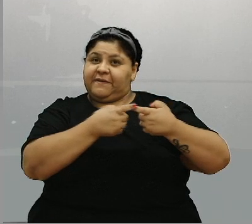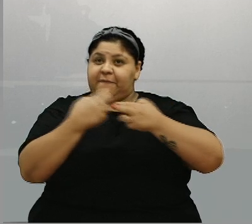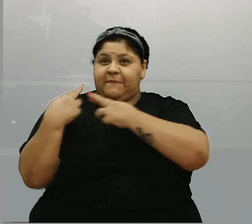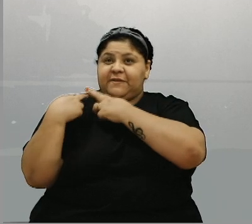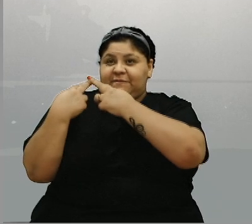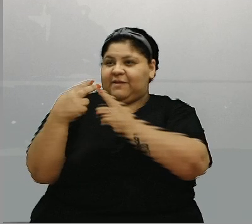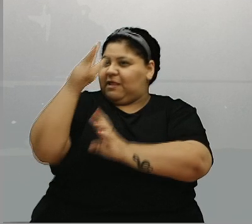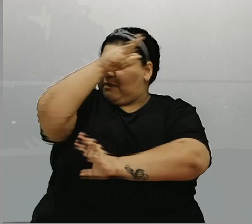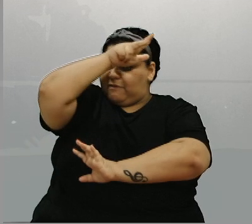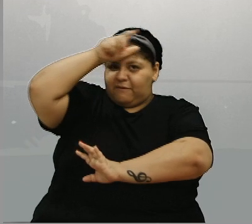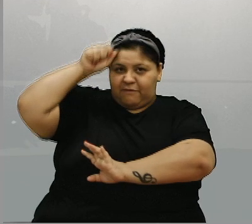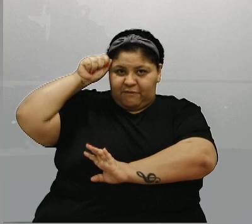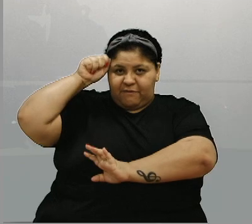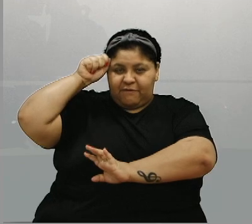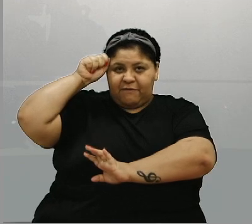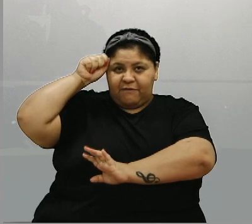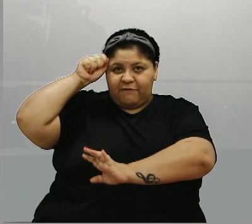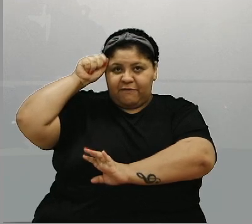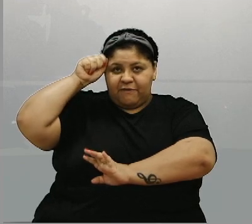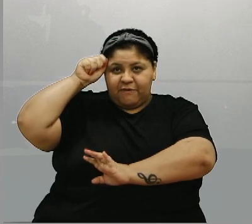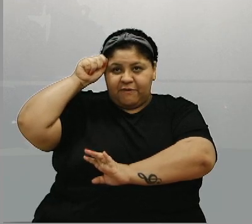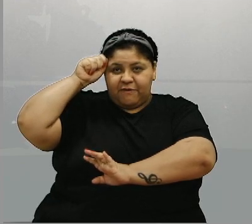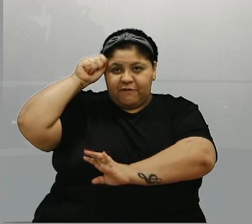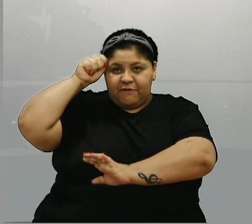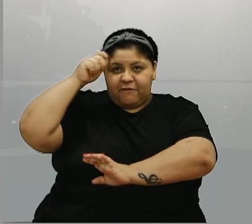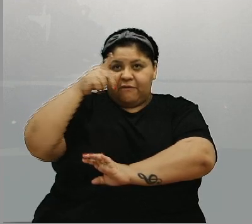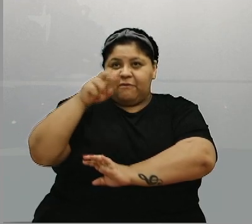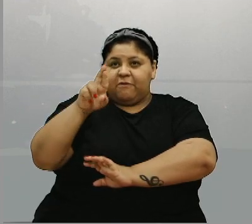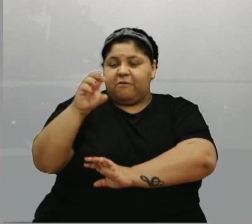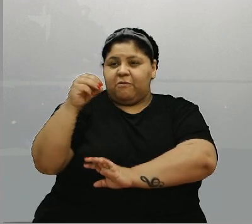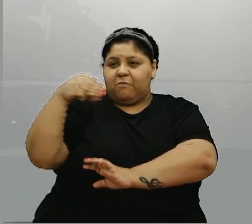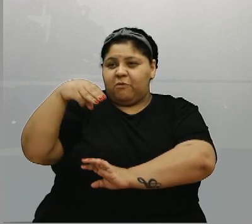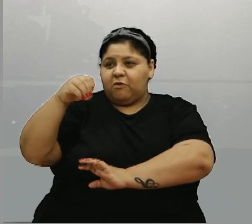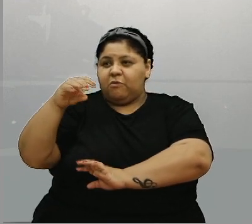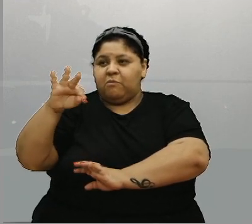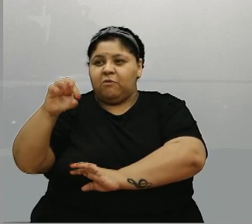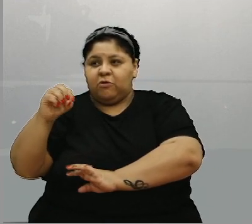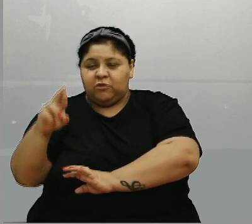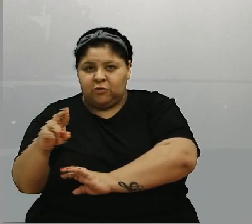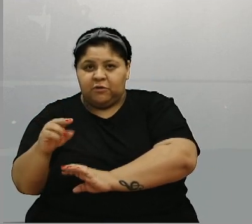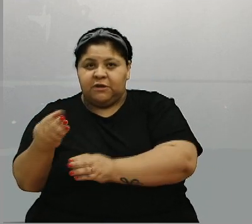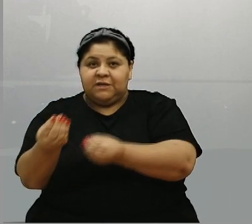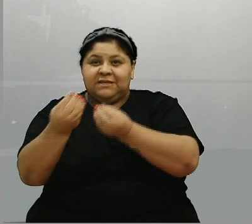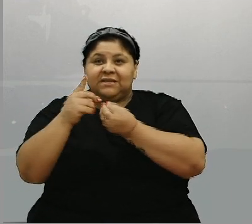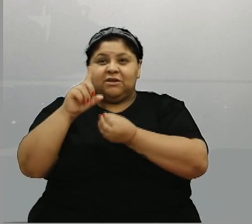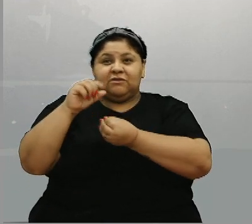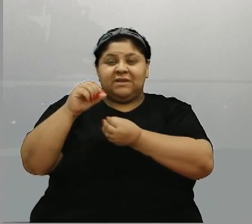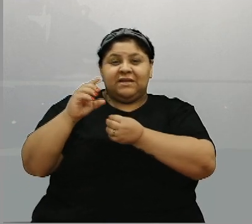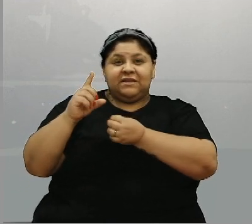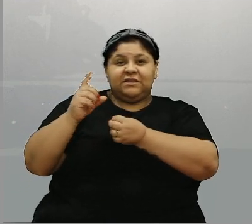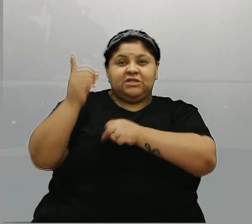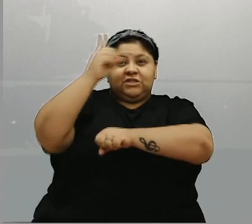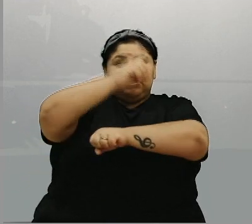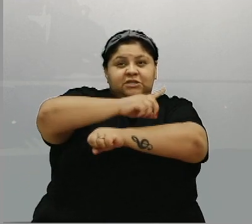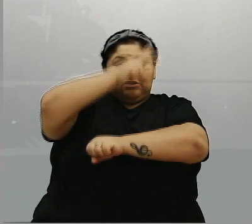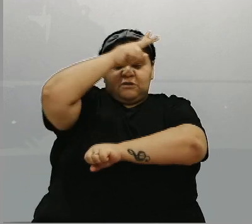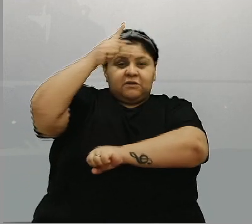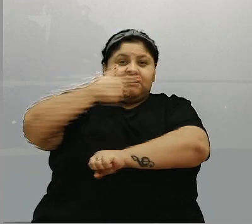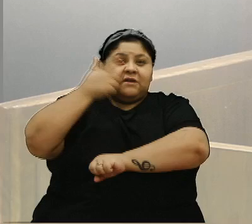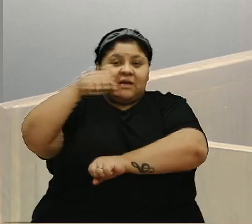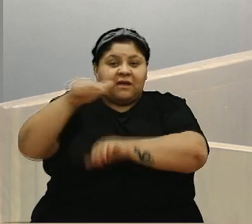dela. Então, o promotor Adrio Gelati deu 10 dias para a prefeitura se manifestar e resolver essa situação. Então, essa